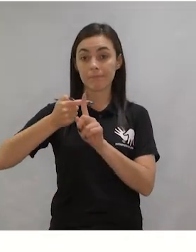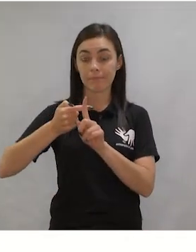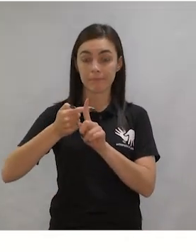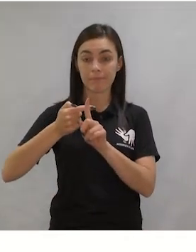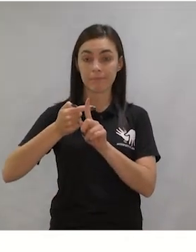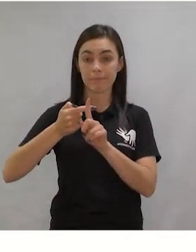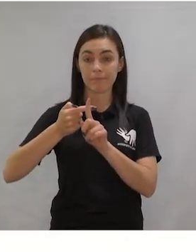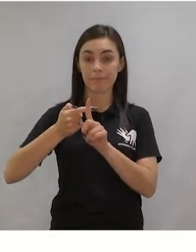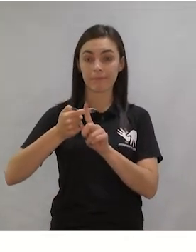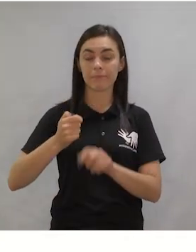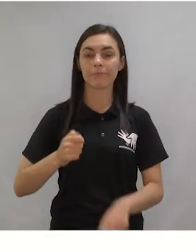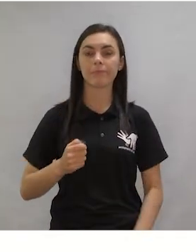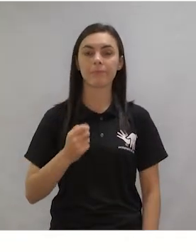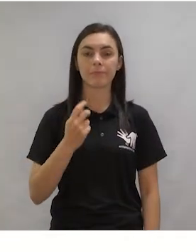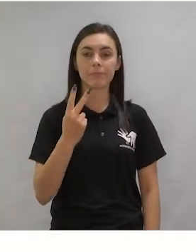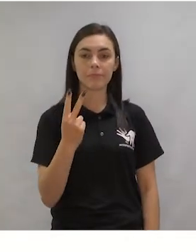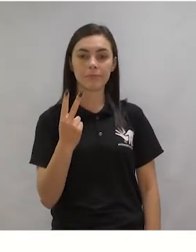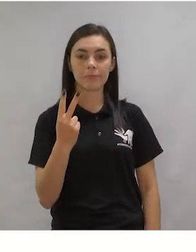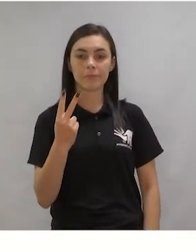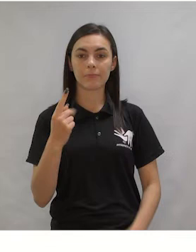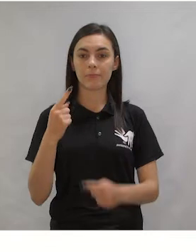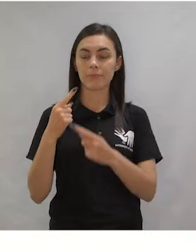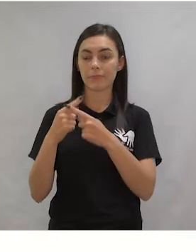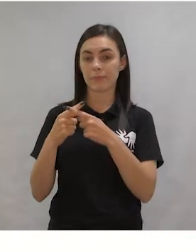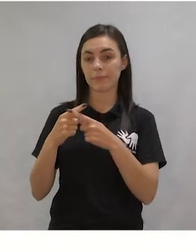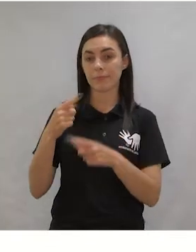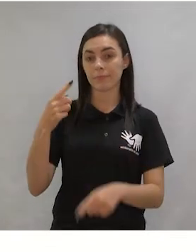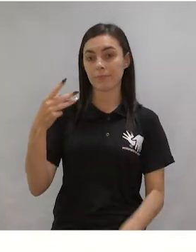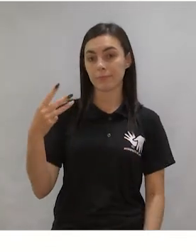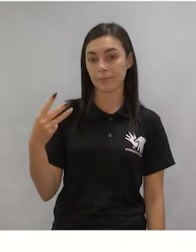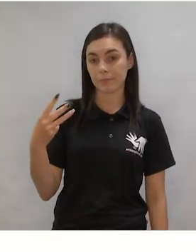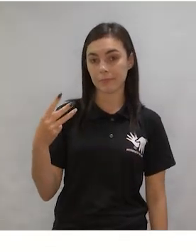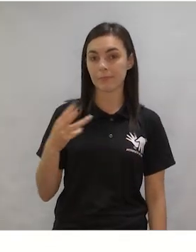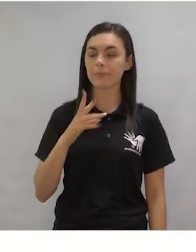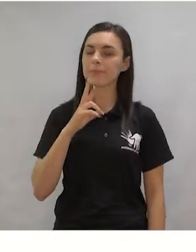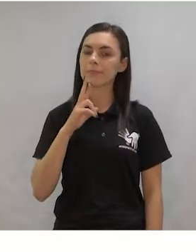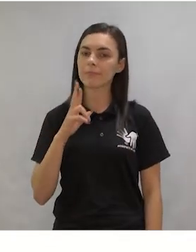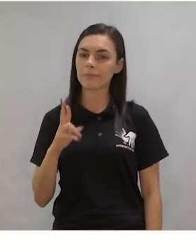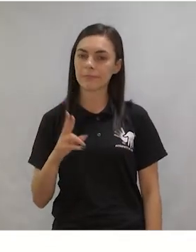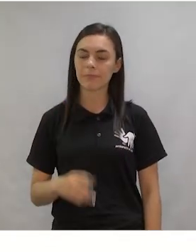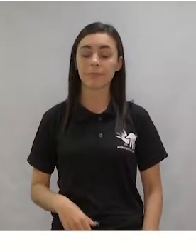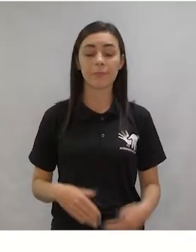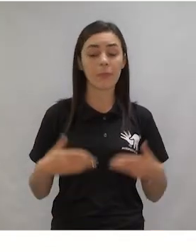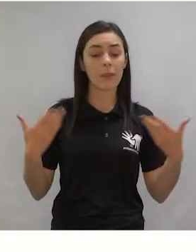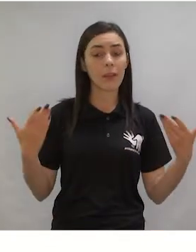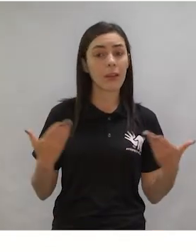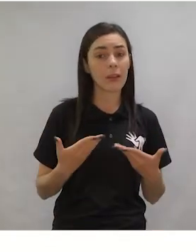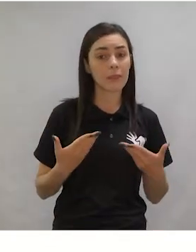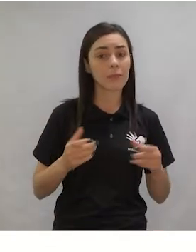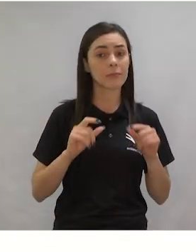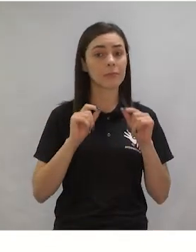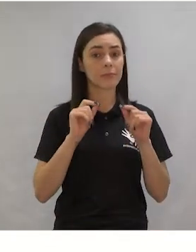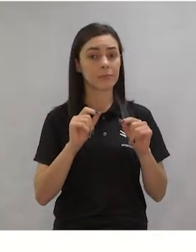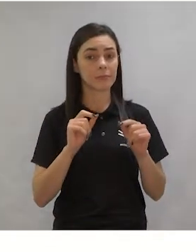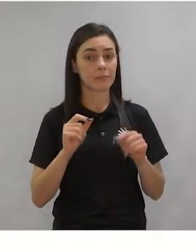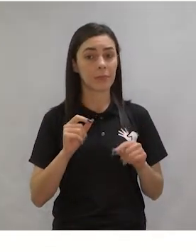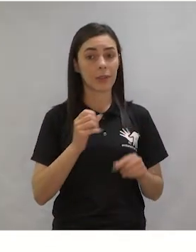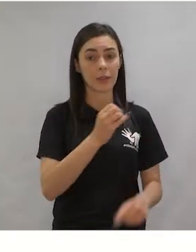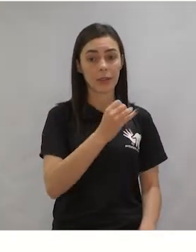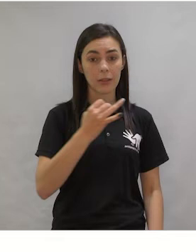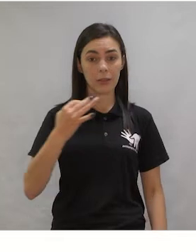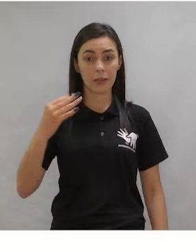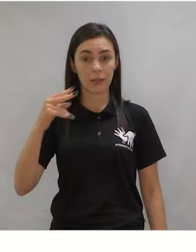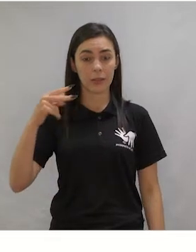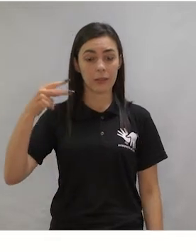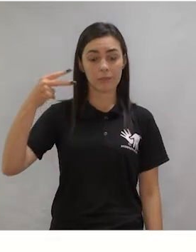mais 2 vezes 3 é igual. Então, agora a potência eu já